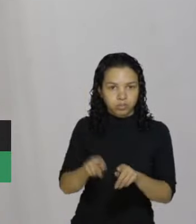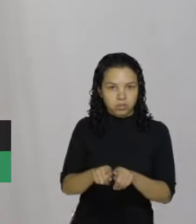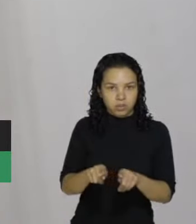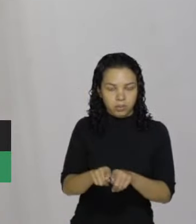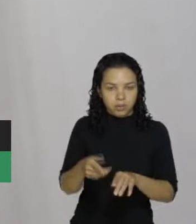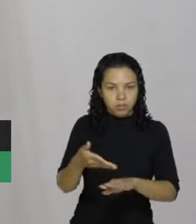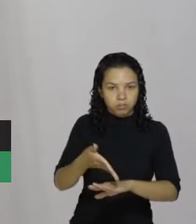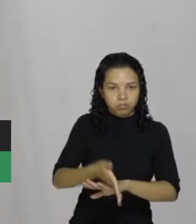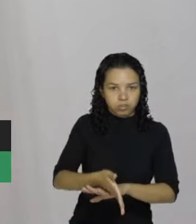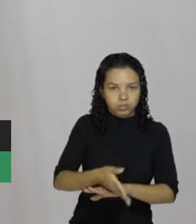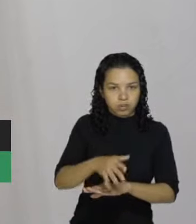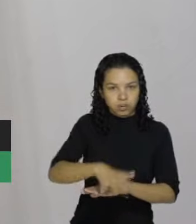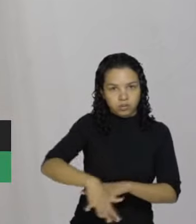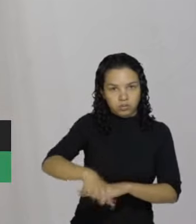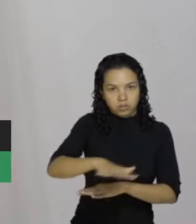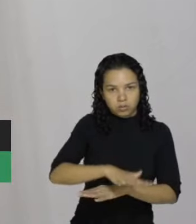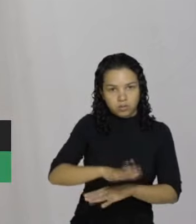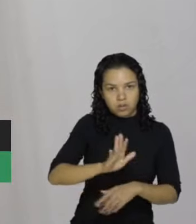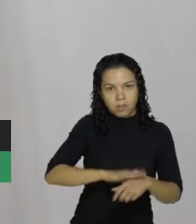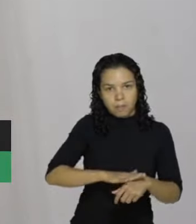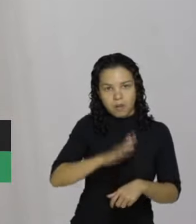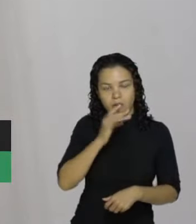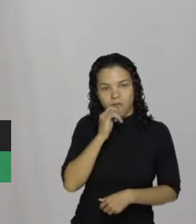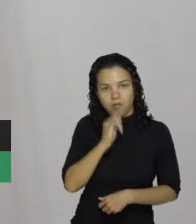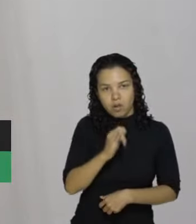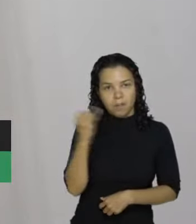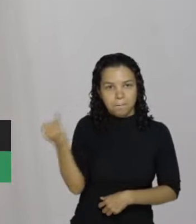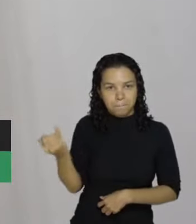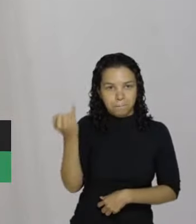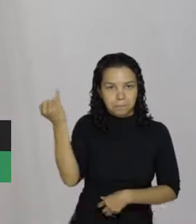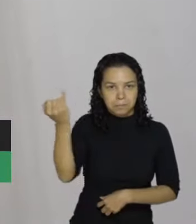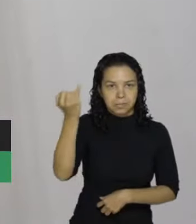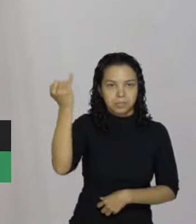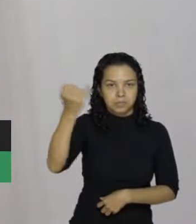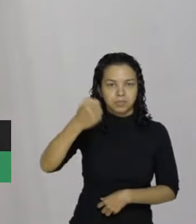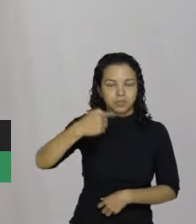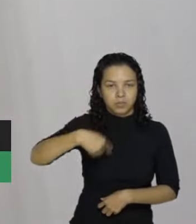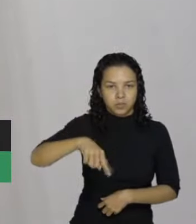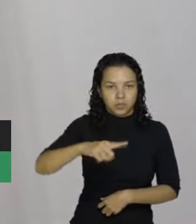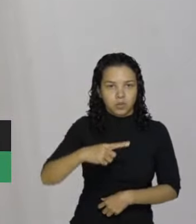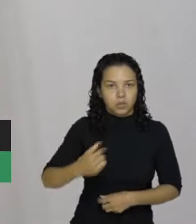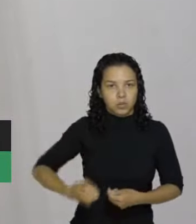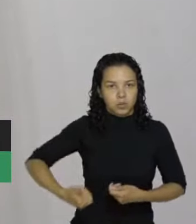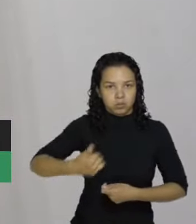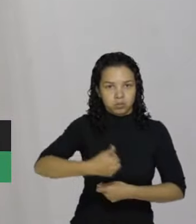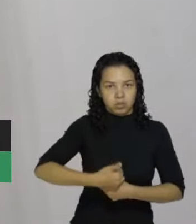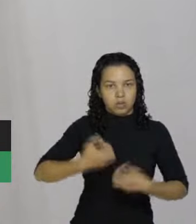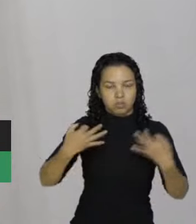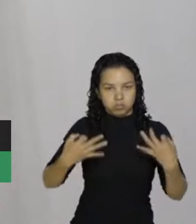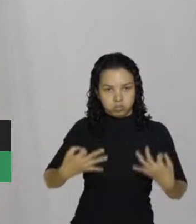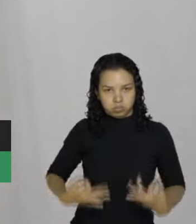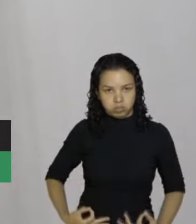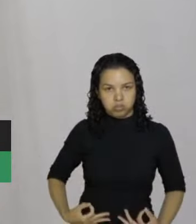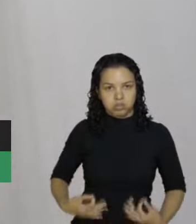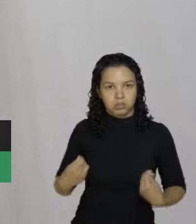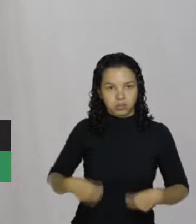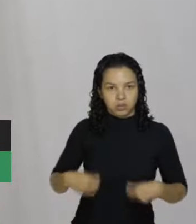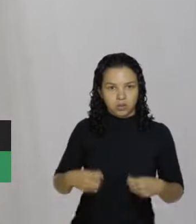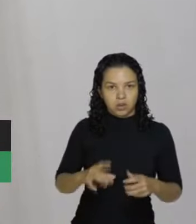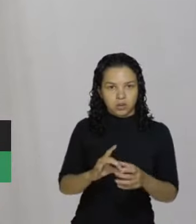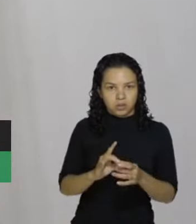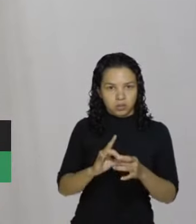região, mas mais do que isso, dizer da importância de ter essa posição, essa postura, a postura democrática para